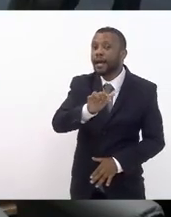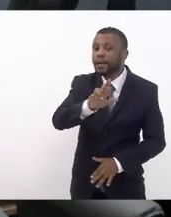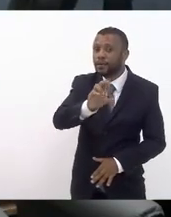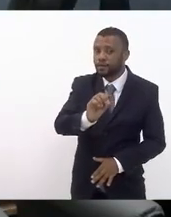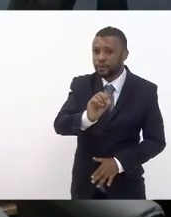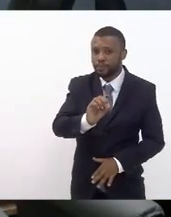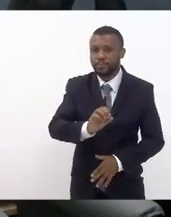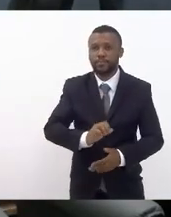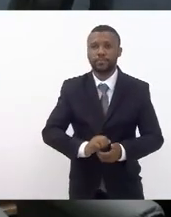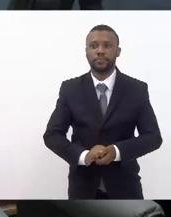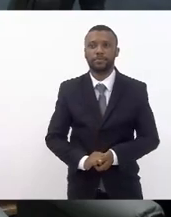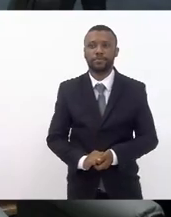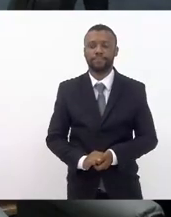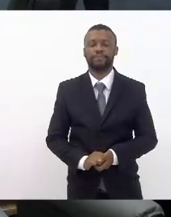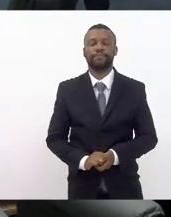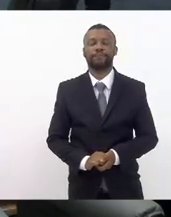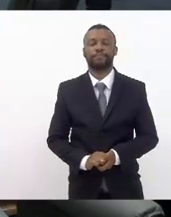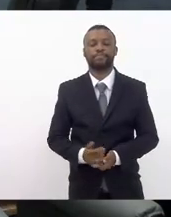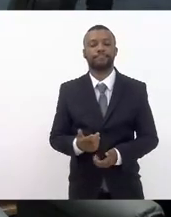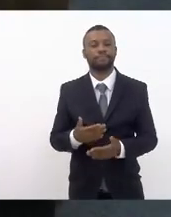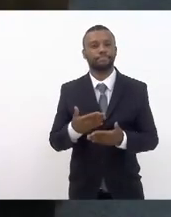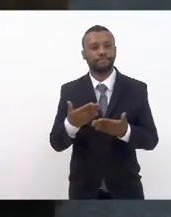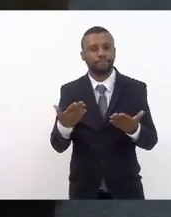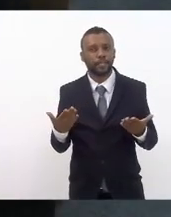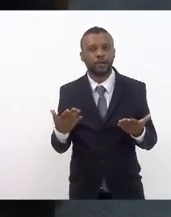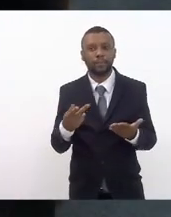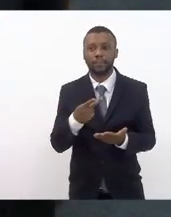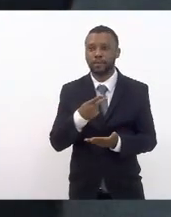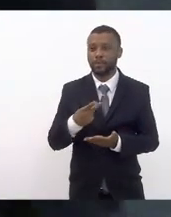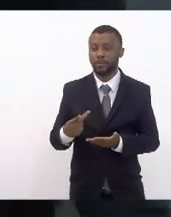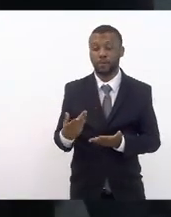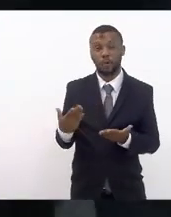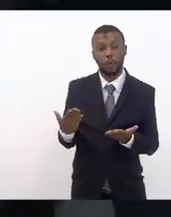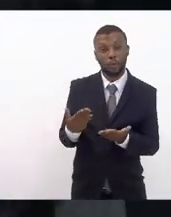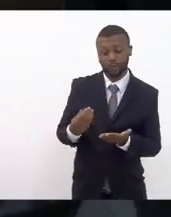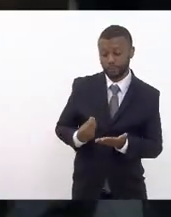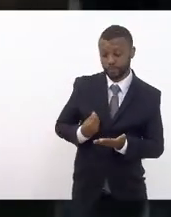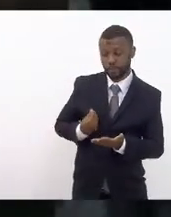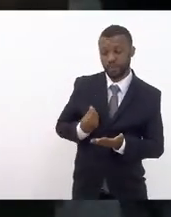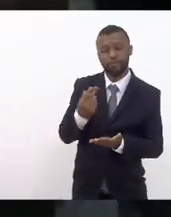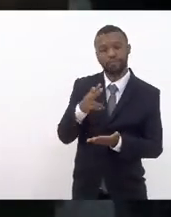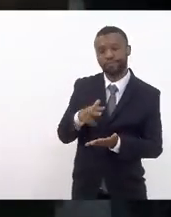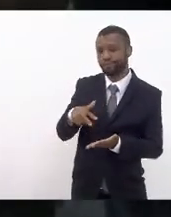Presidente, eu hoje aqui no parlamento